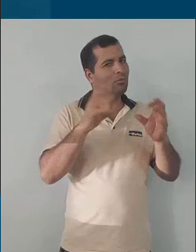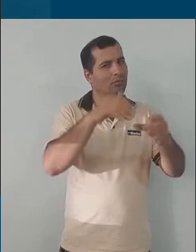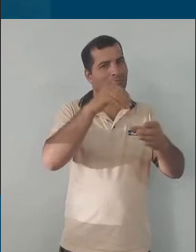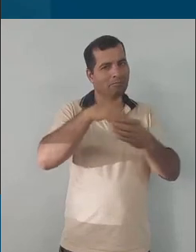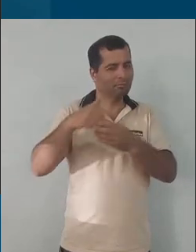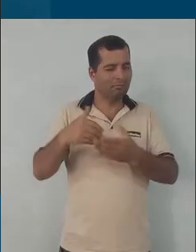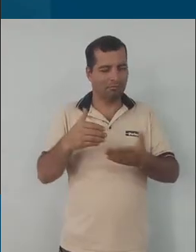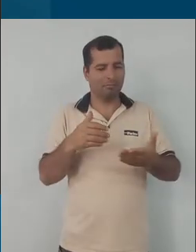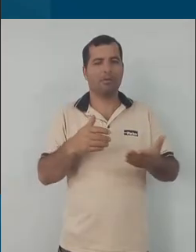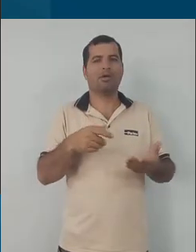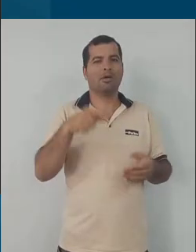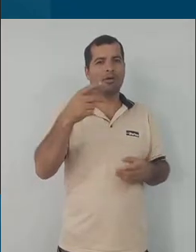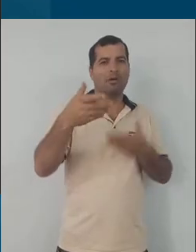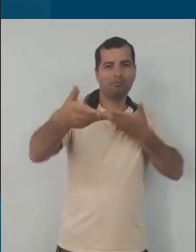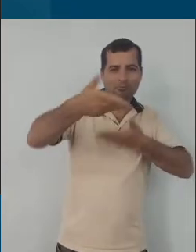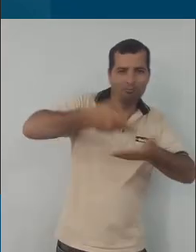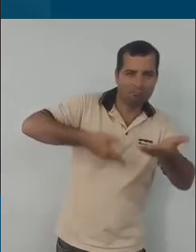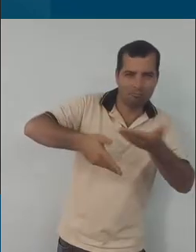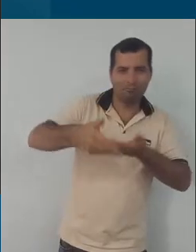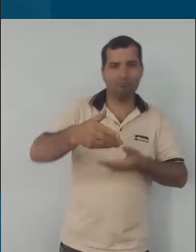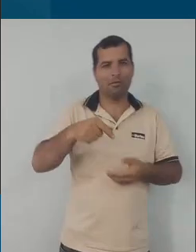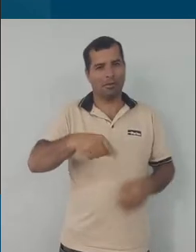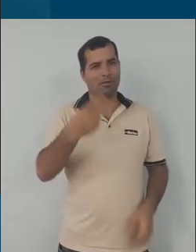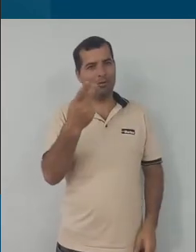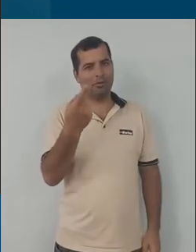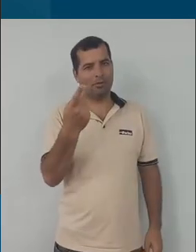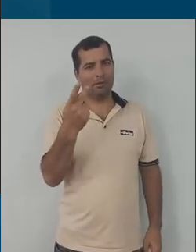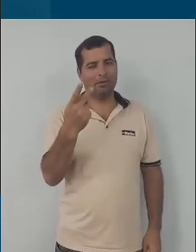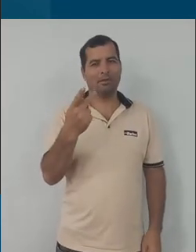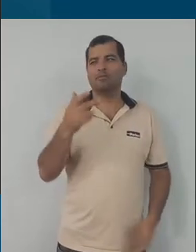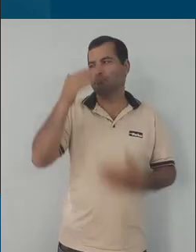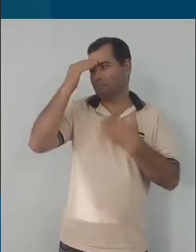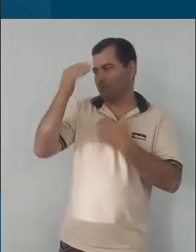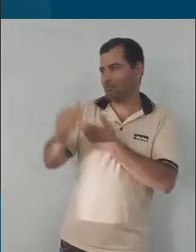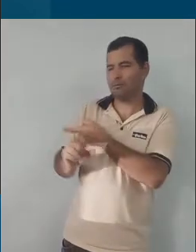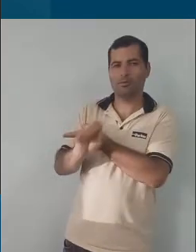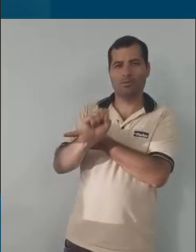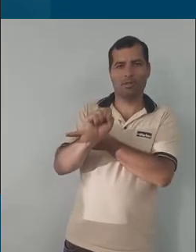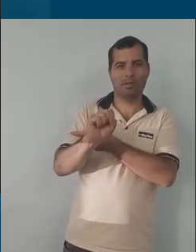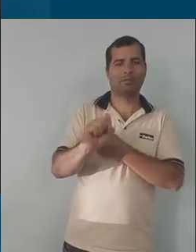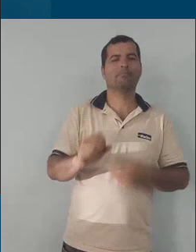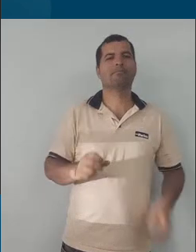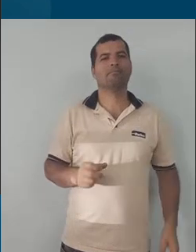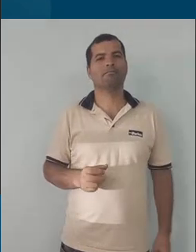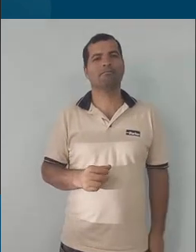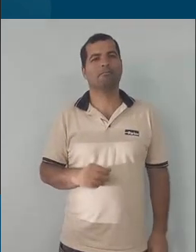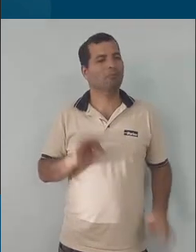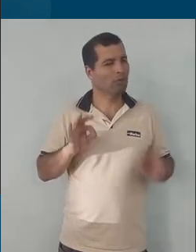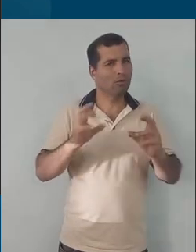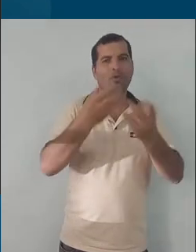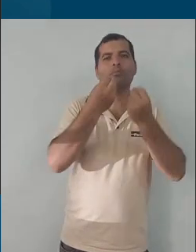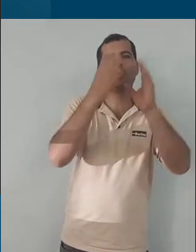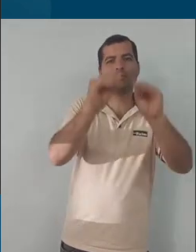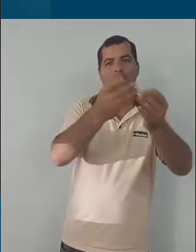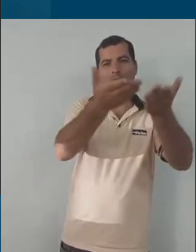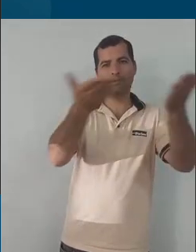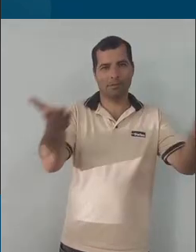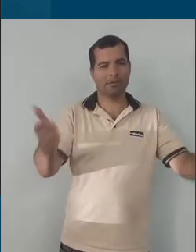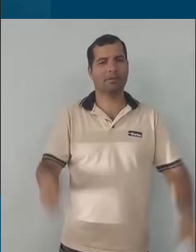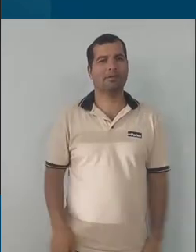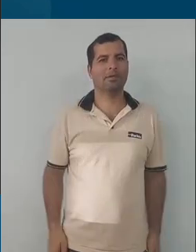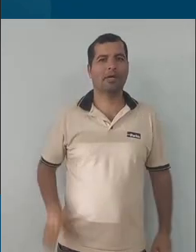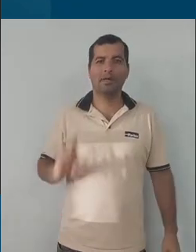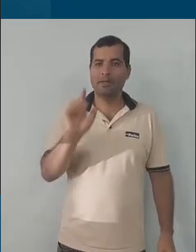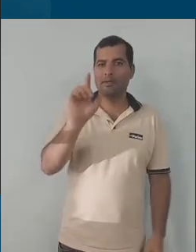Hortolândia. Então, Sueli, muito obrigado mais uma vez, e a todos vocês, uma boa noite e até